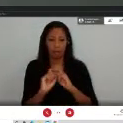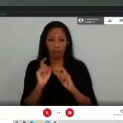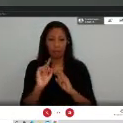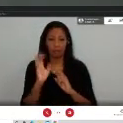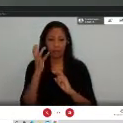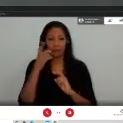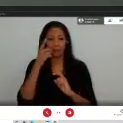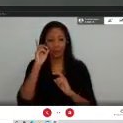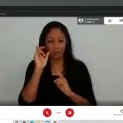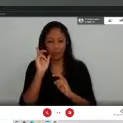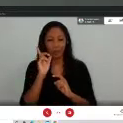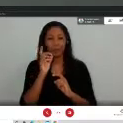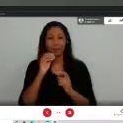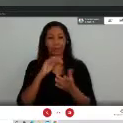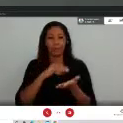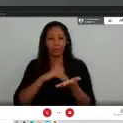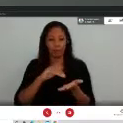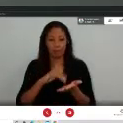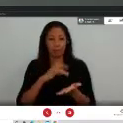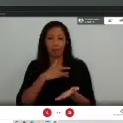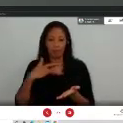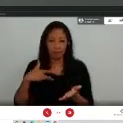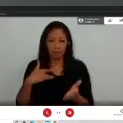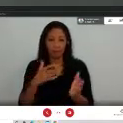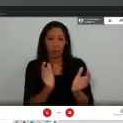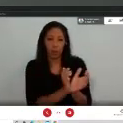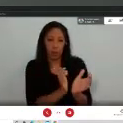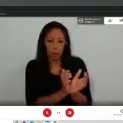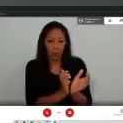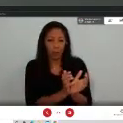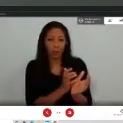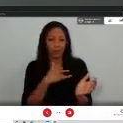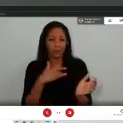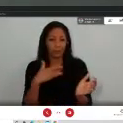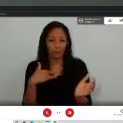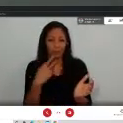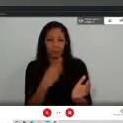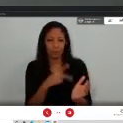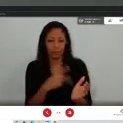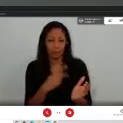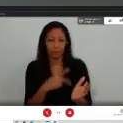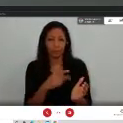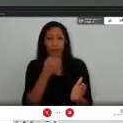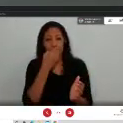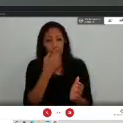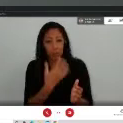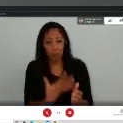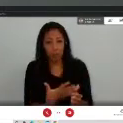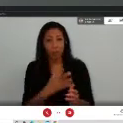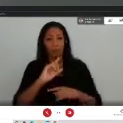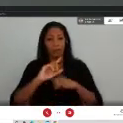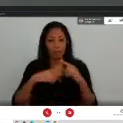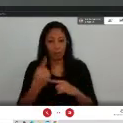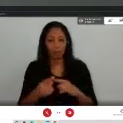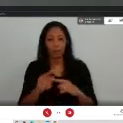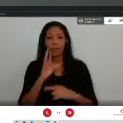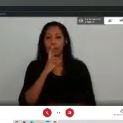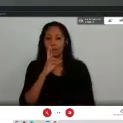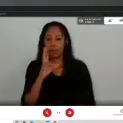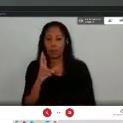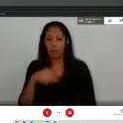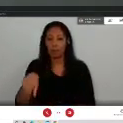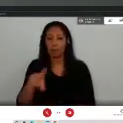para a Comissão de Saúde. Logo mais as respostas serão passadas para todos os vereadores. E entrei, vereador, para dizer